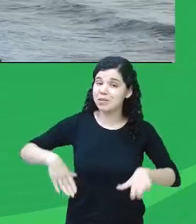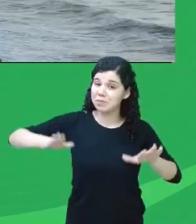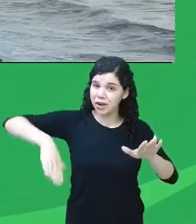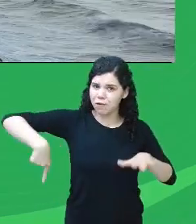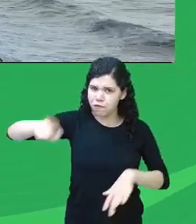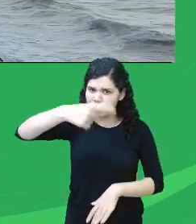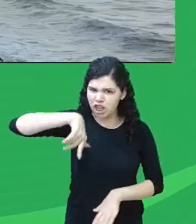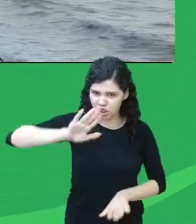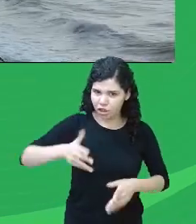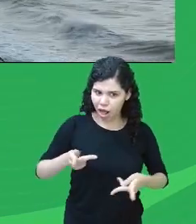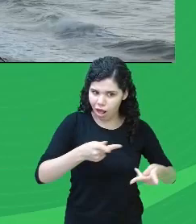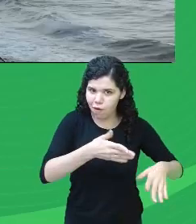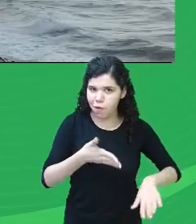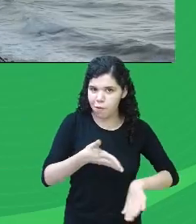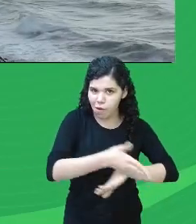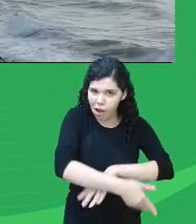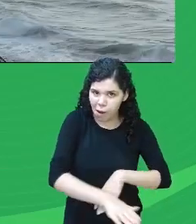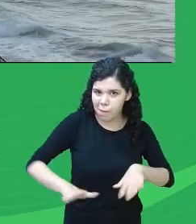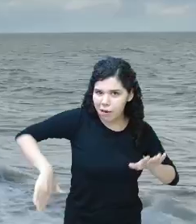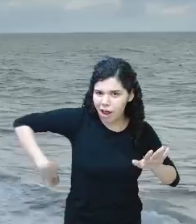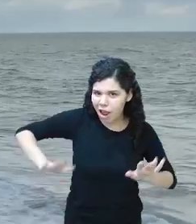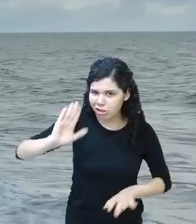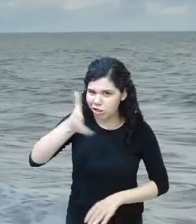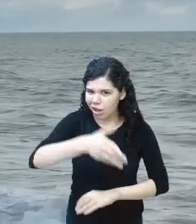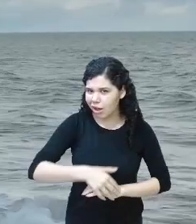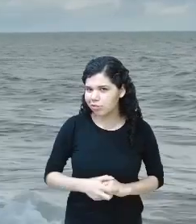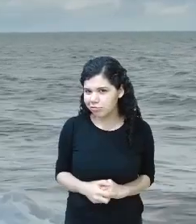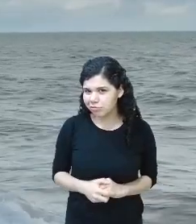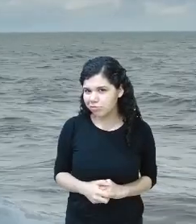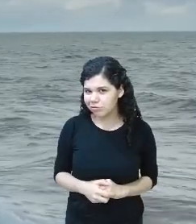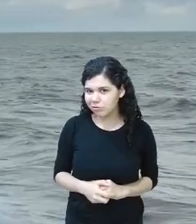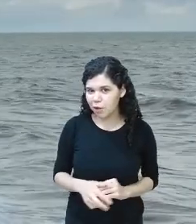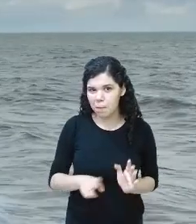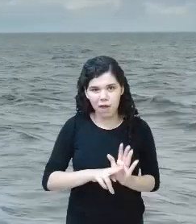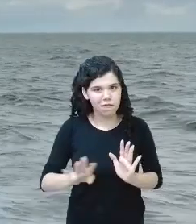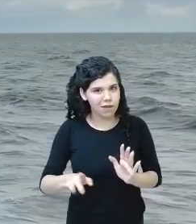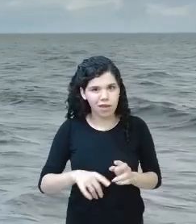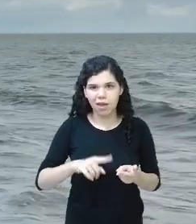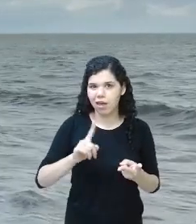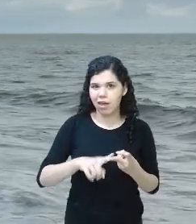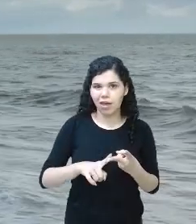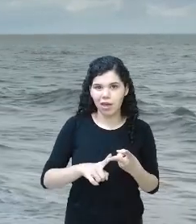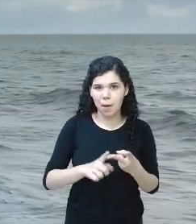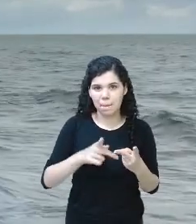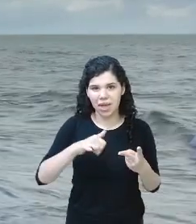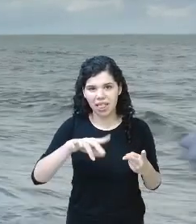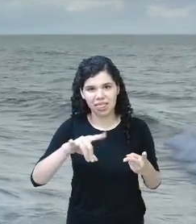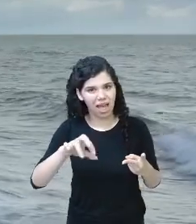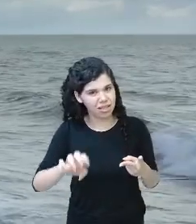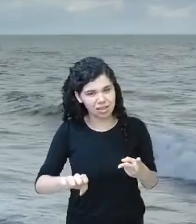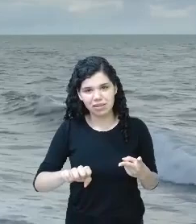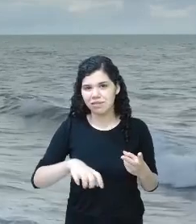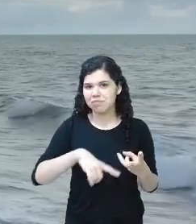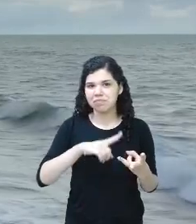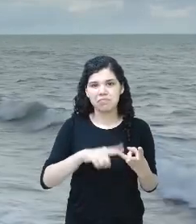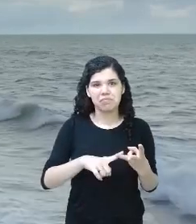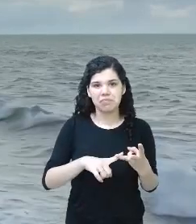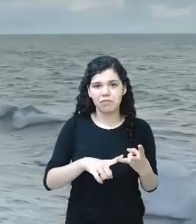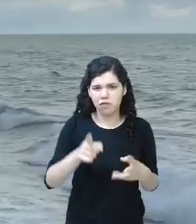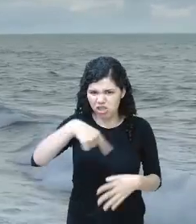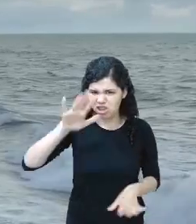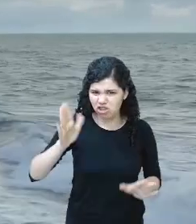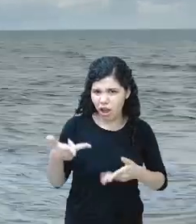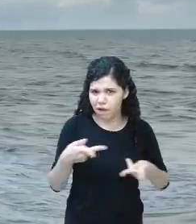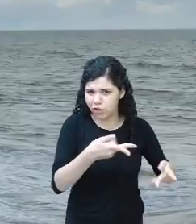praia, alguém aqui já foi à praia? A Praia de Boa Viagem, a Praia de Piedade. Alguém